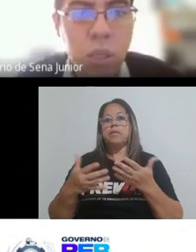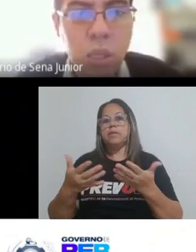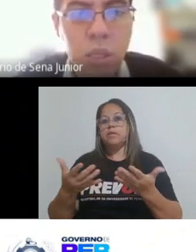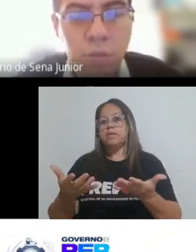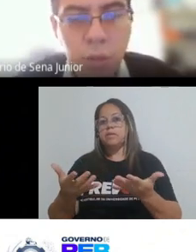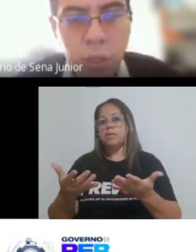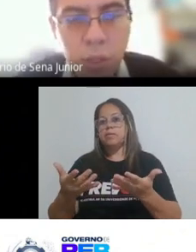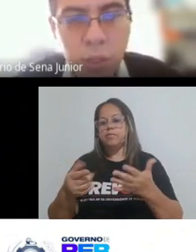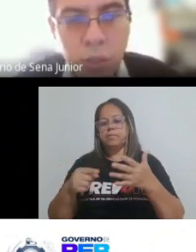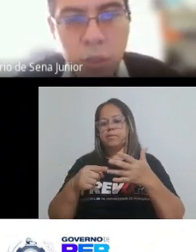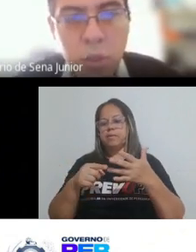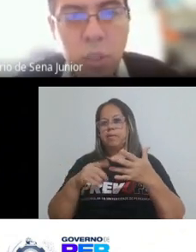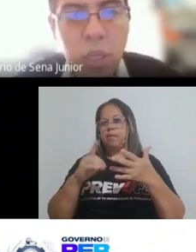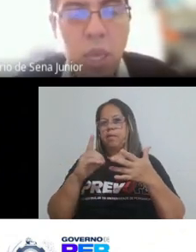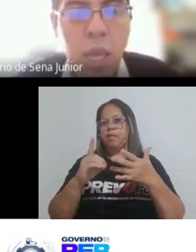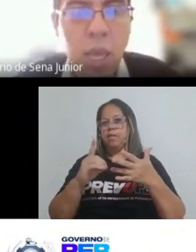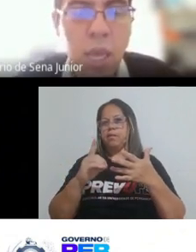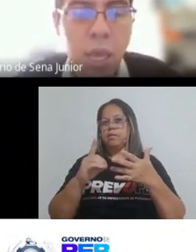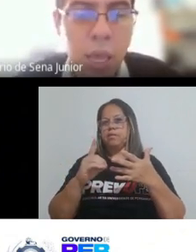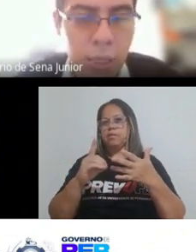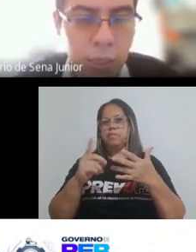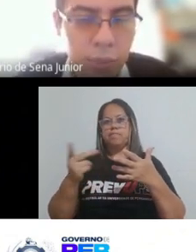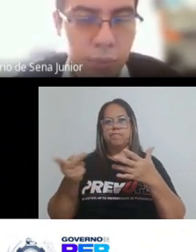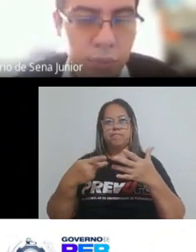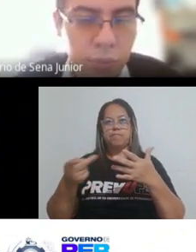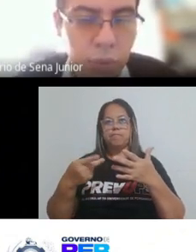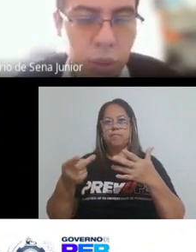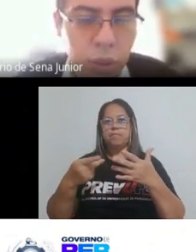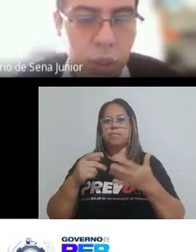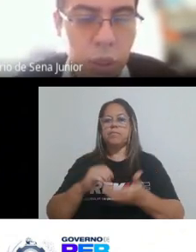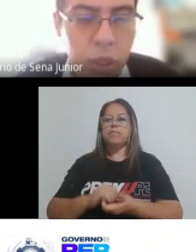a alternativa D é errada.